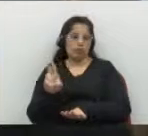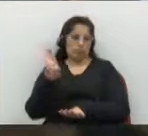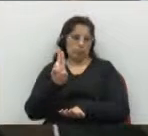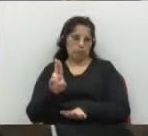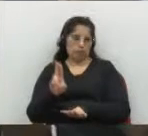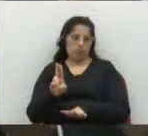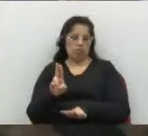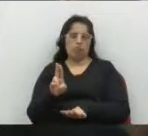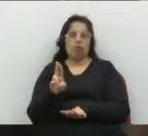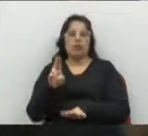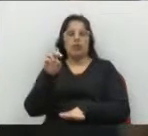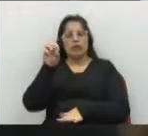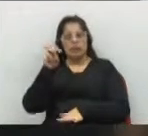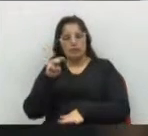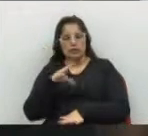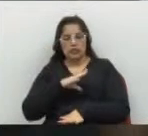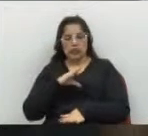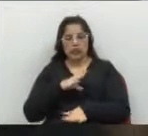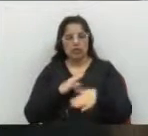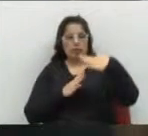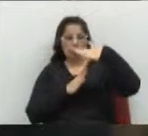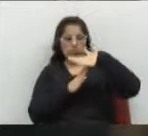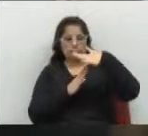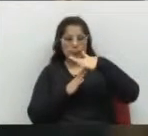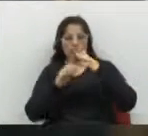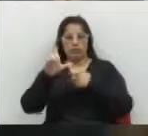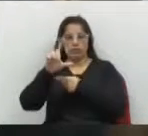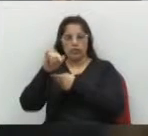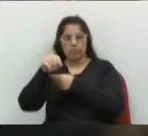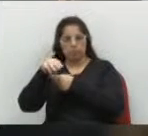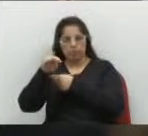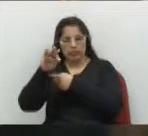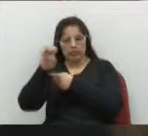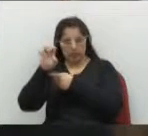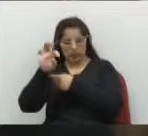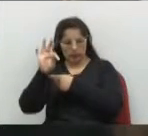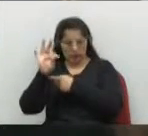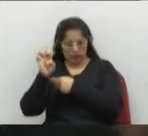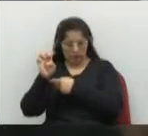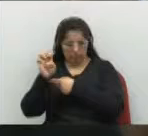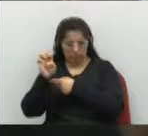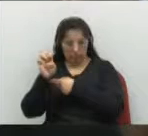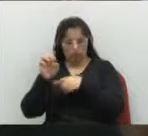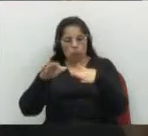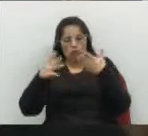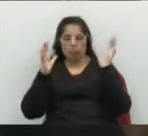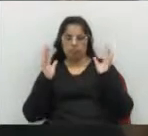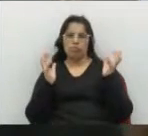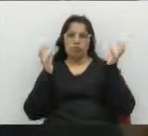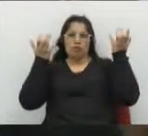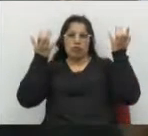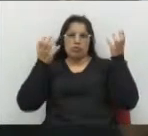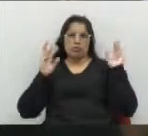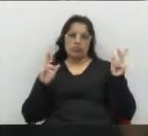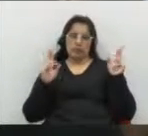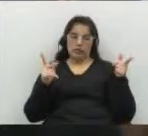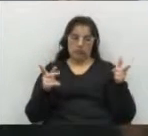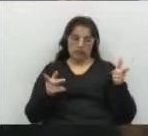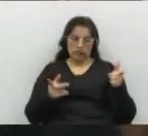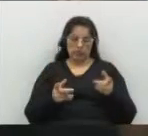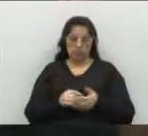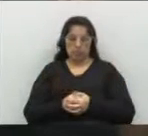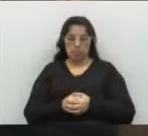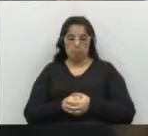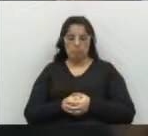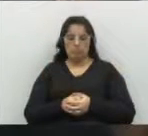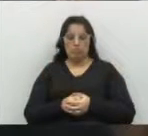com o limite de som, exposição em eventos. Então, eu estou muito preocupado, estou vendo que a